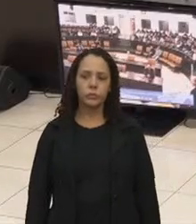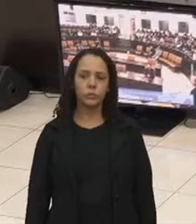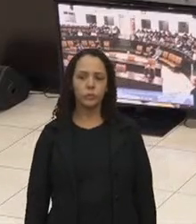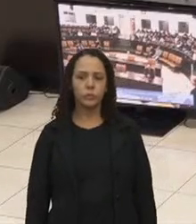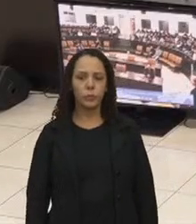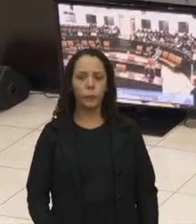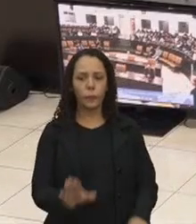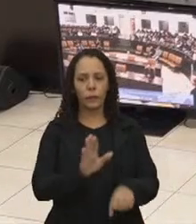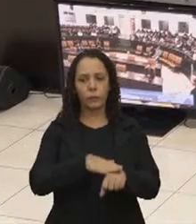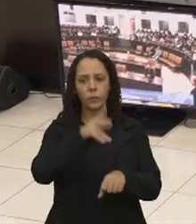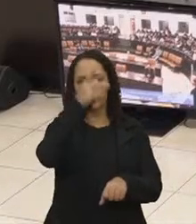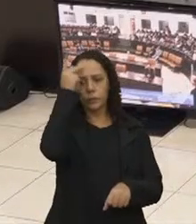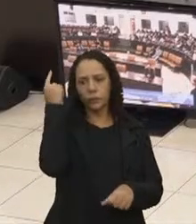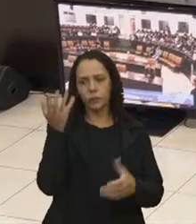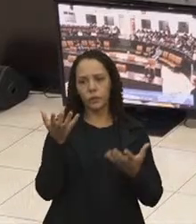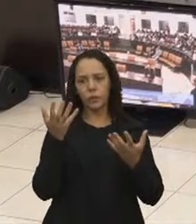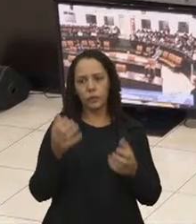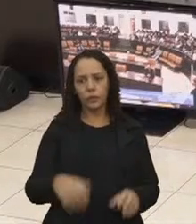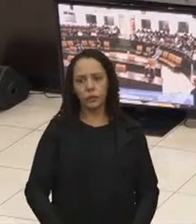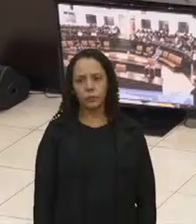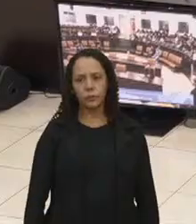Mais alguém?